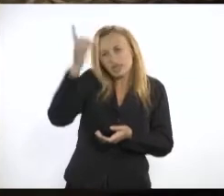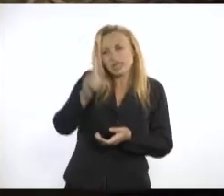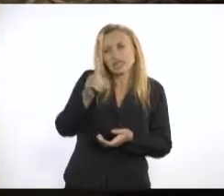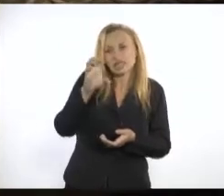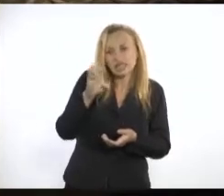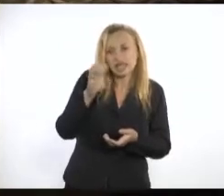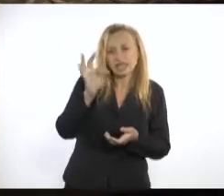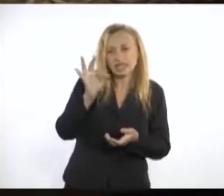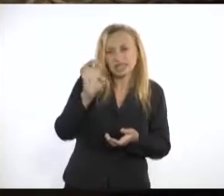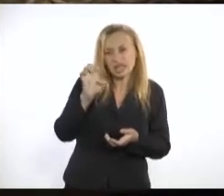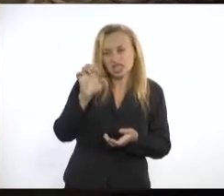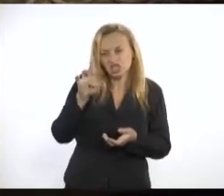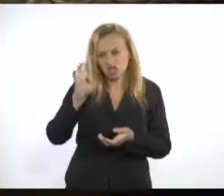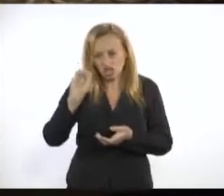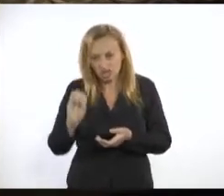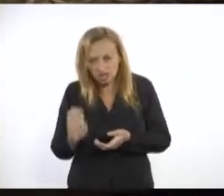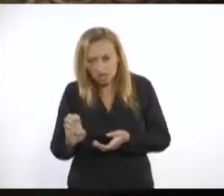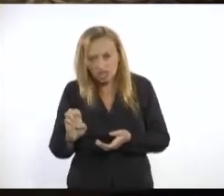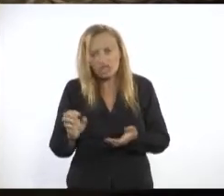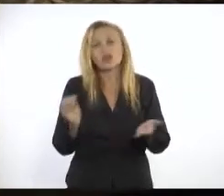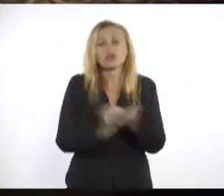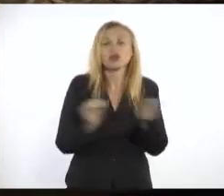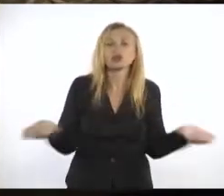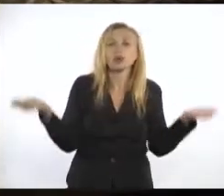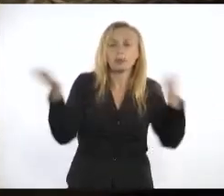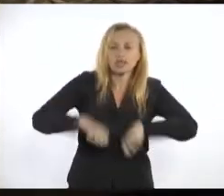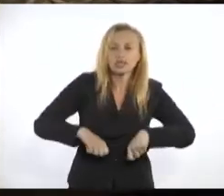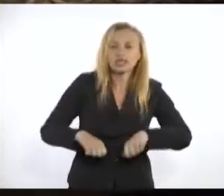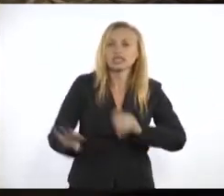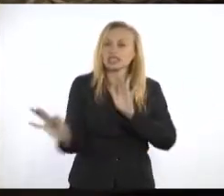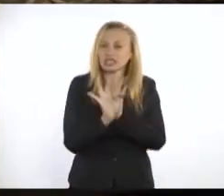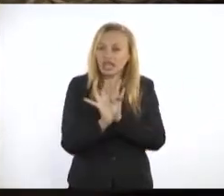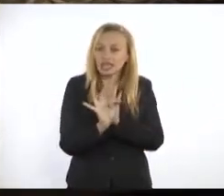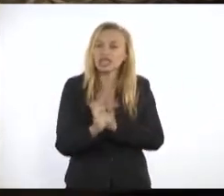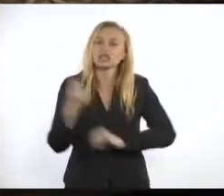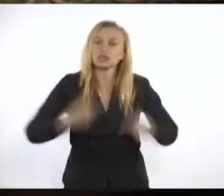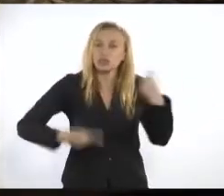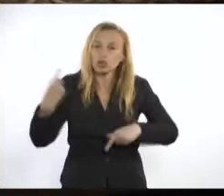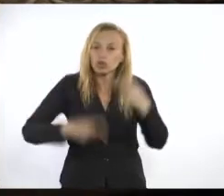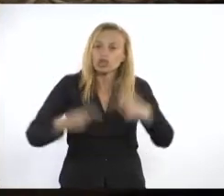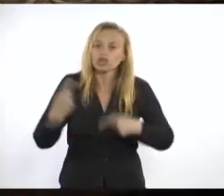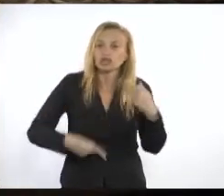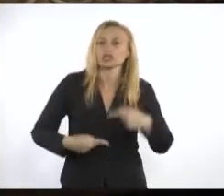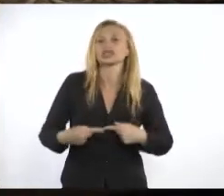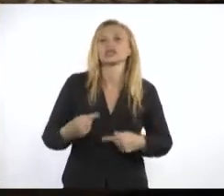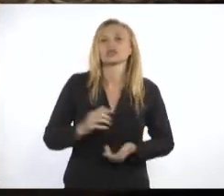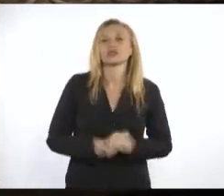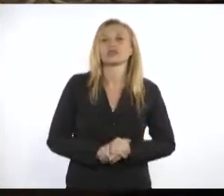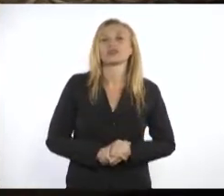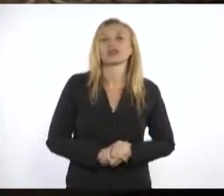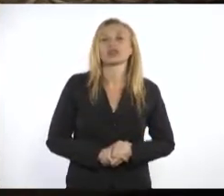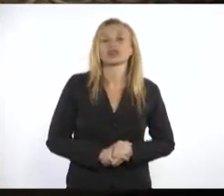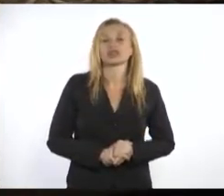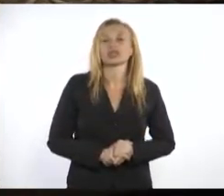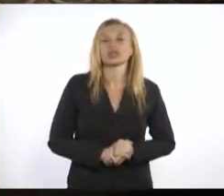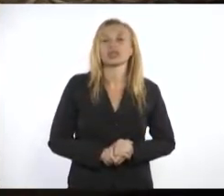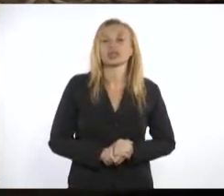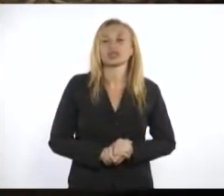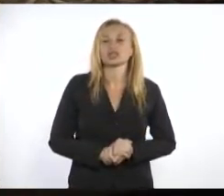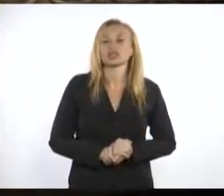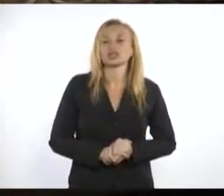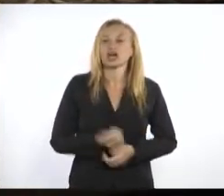conta da incapacidade técnica e política de gerirem uma